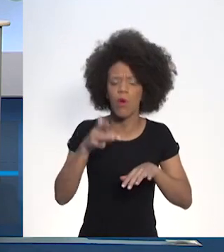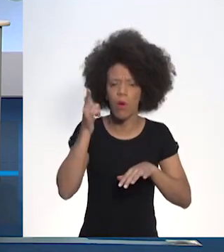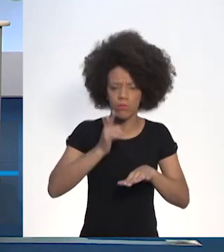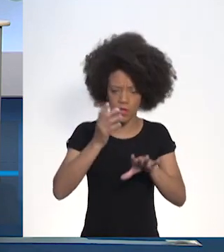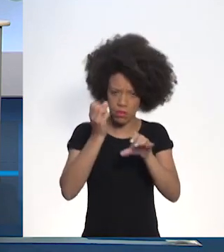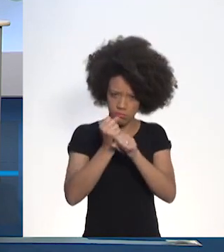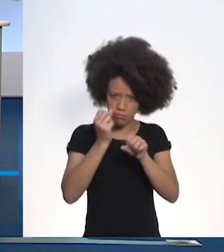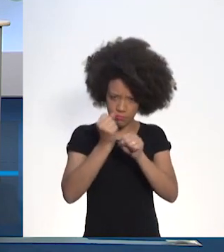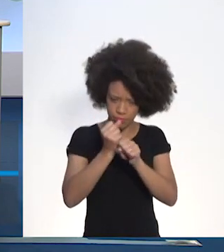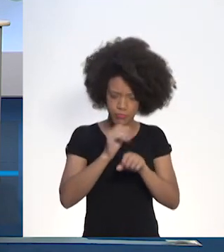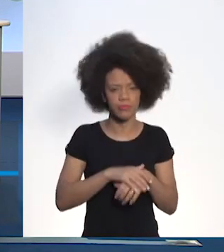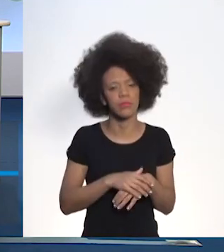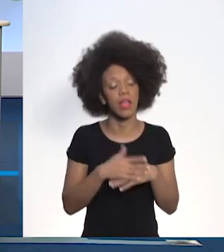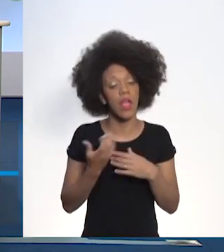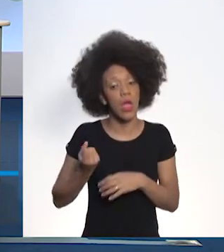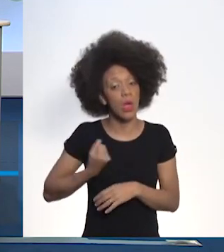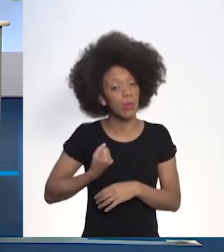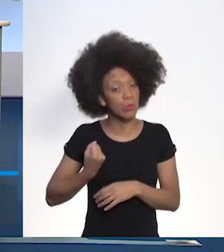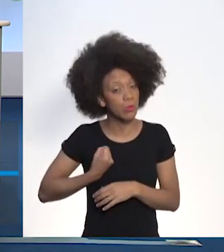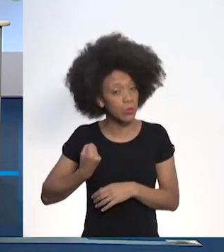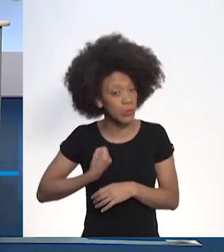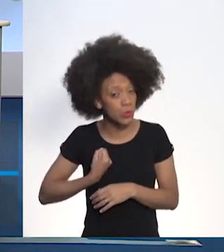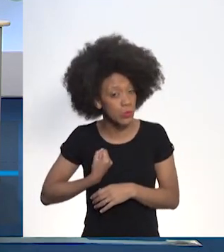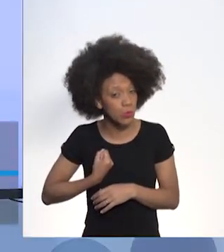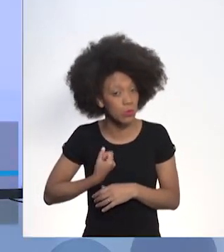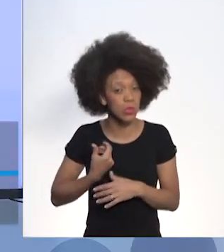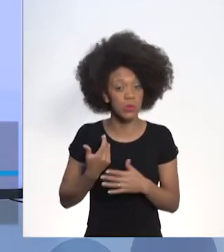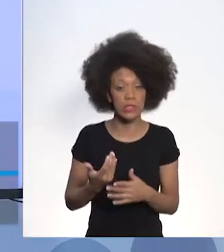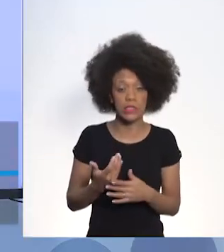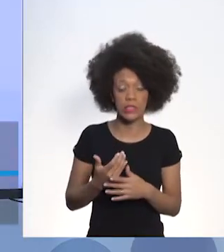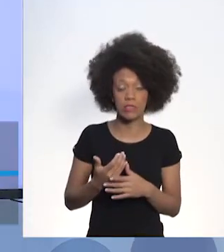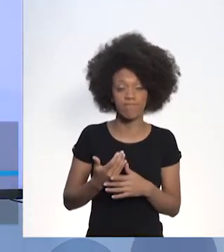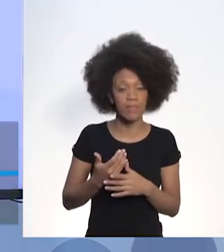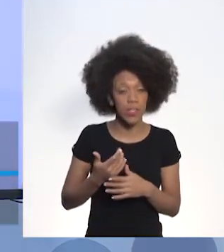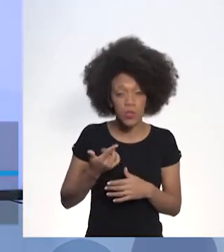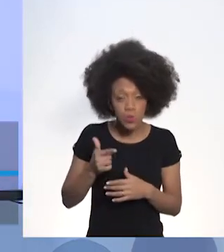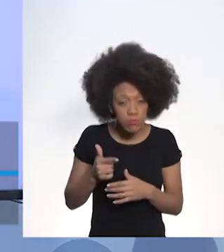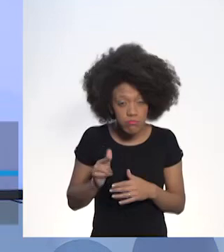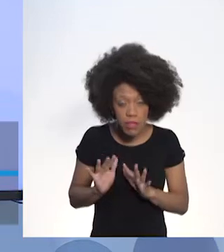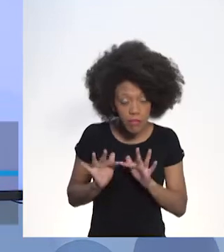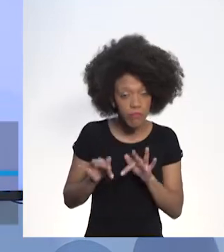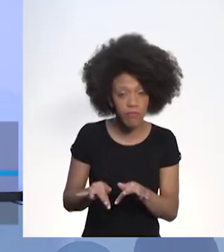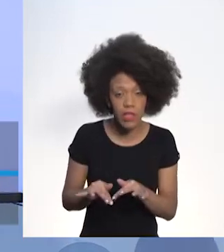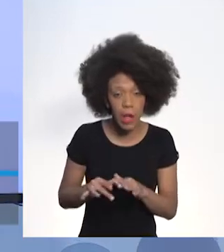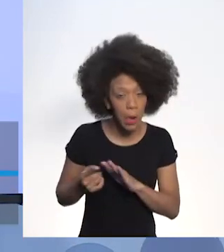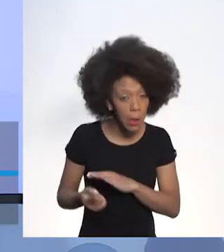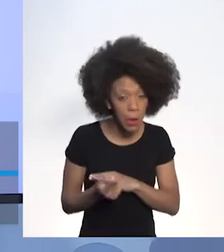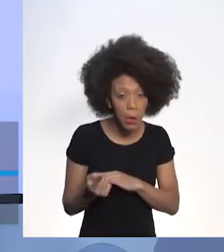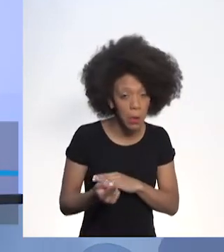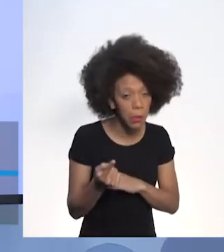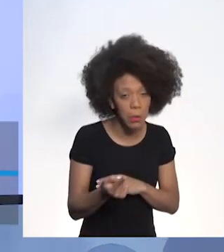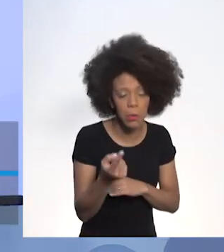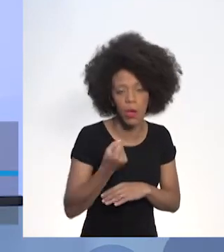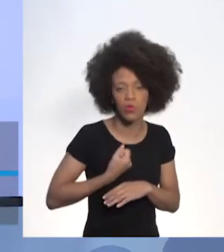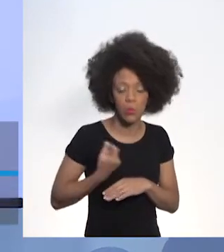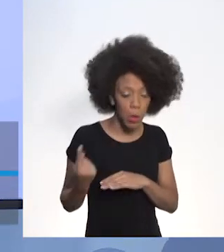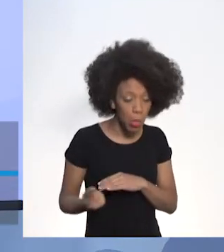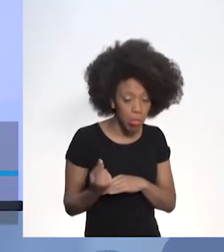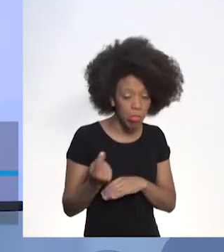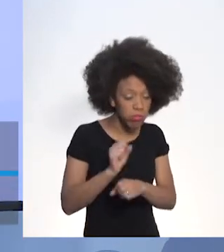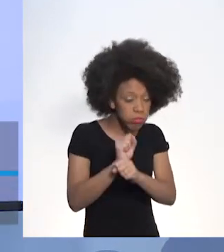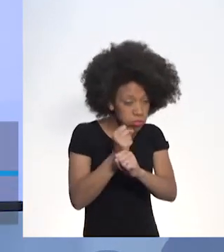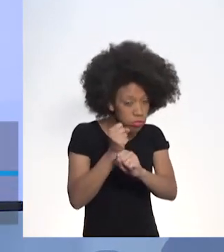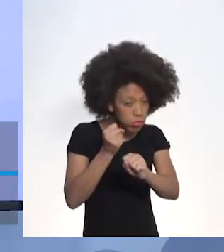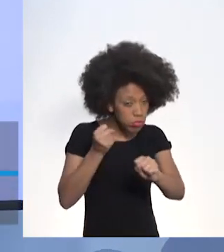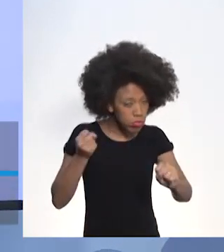casas decimais. É um número, né, irracional e infinito, tá? Então, assim, a gente não vai chegar no final dele nunca, tá? Mas é uma relação